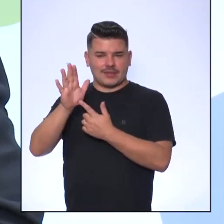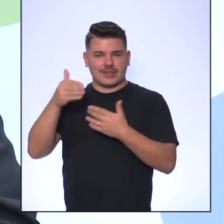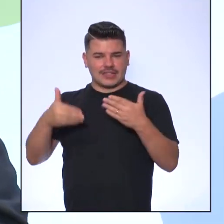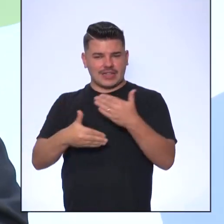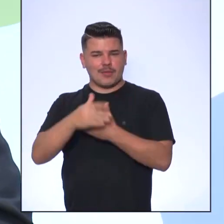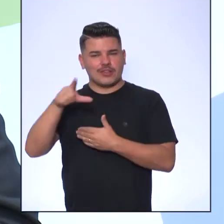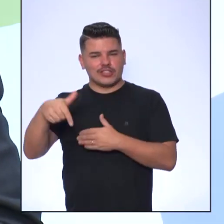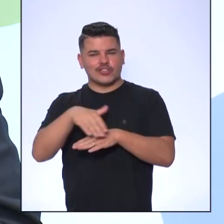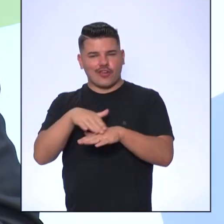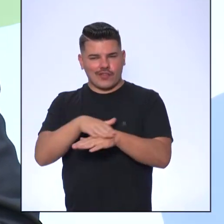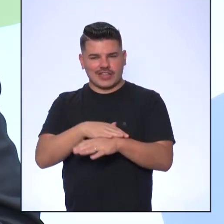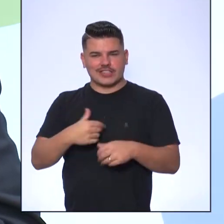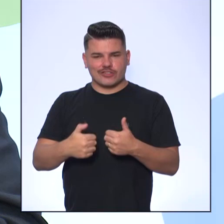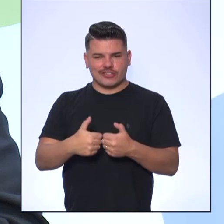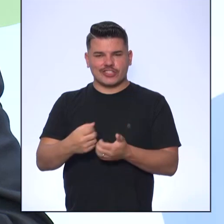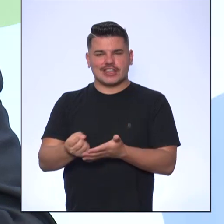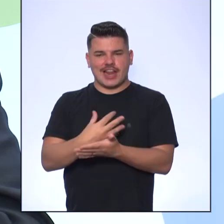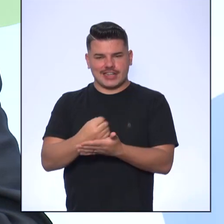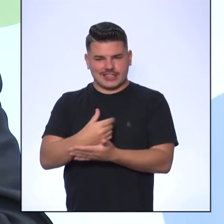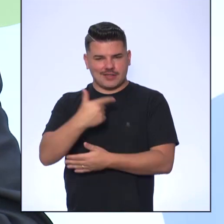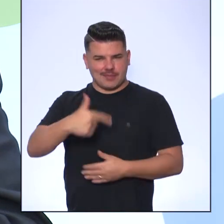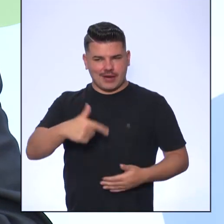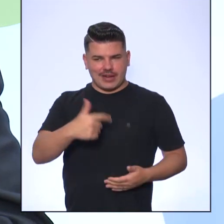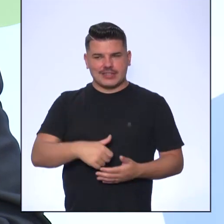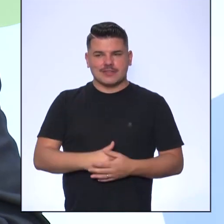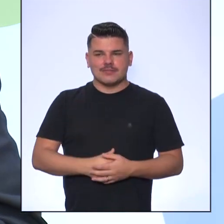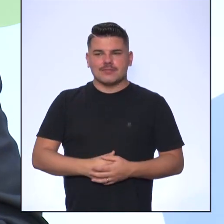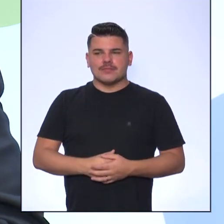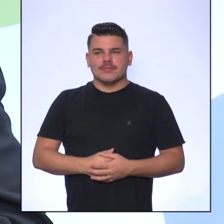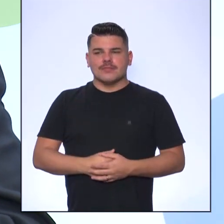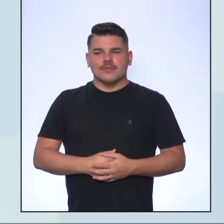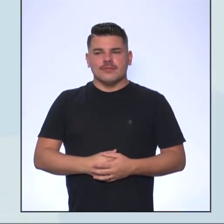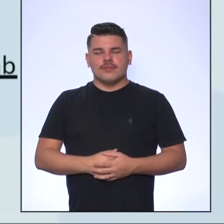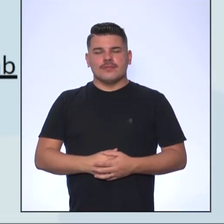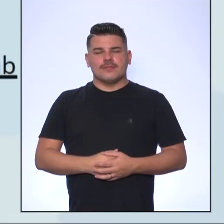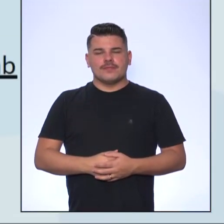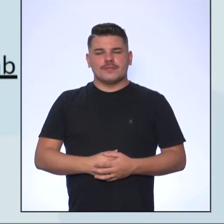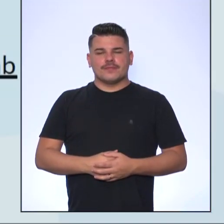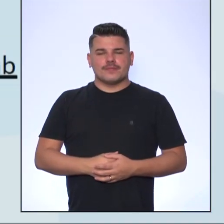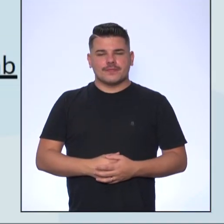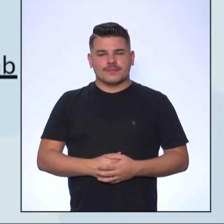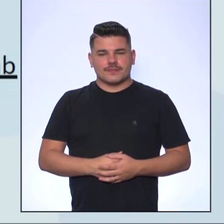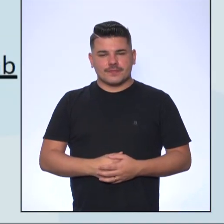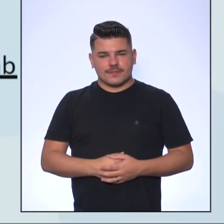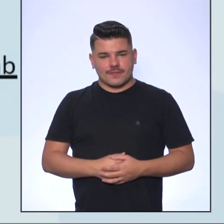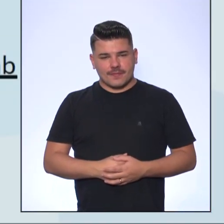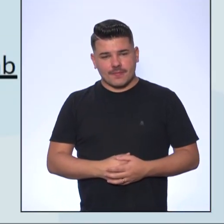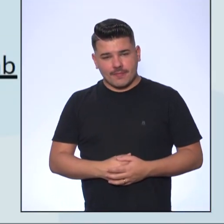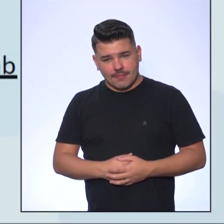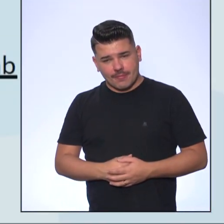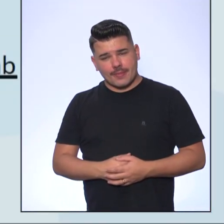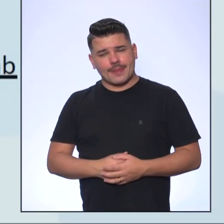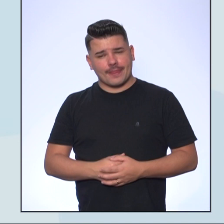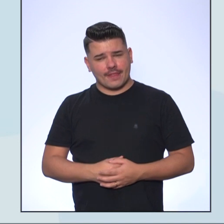chat aí para a gente olhar mais algumas perguntas, vamos lá. Então, dentro da matriz, a gente já olhou,